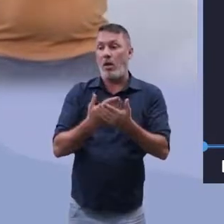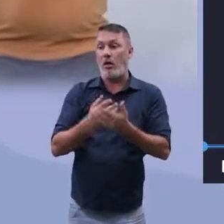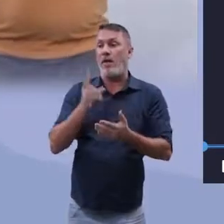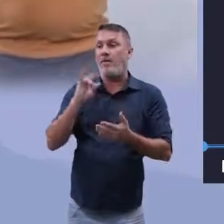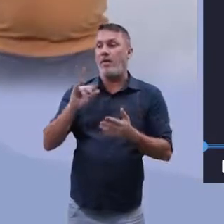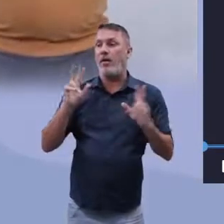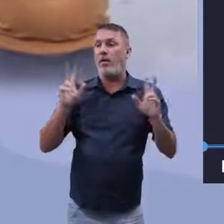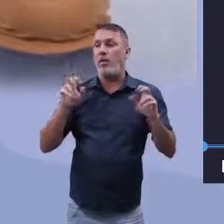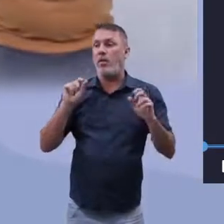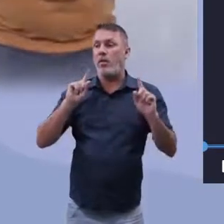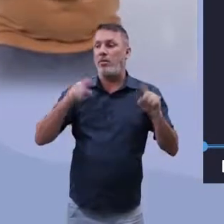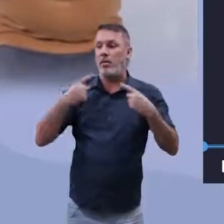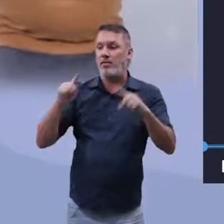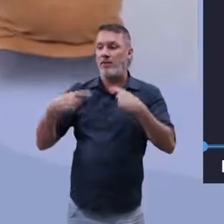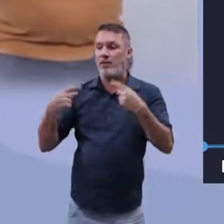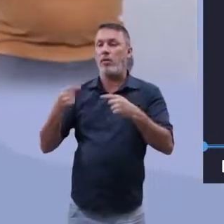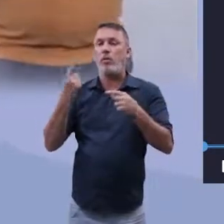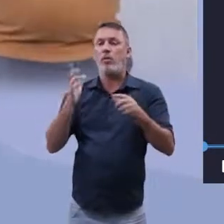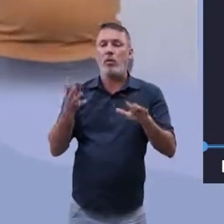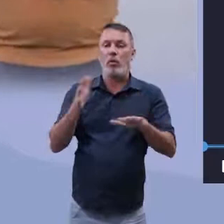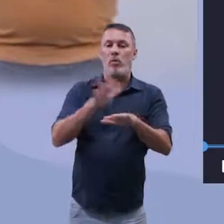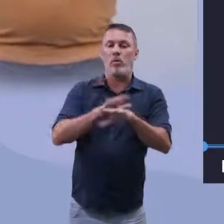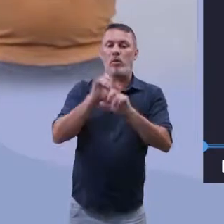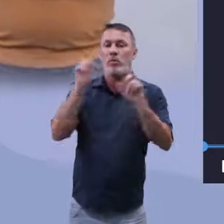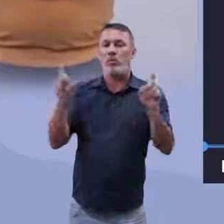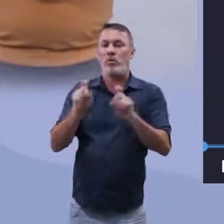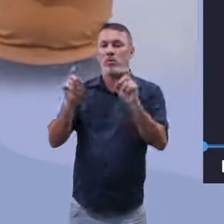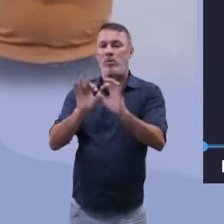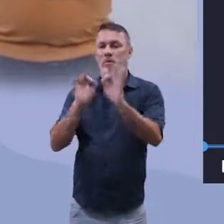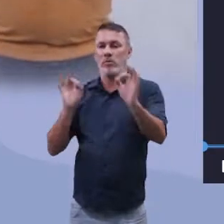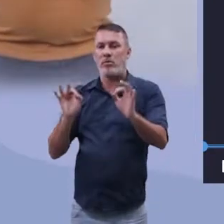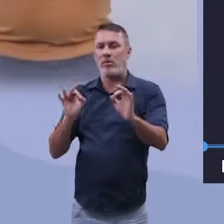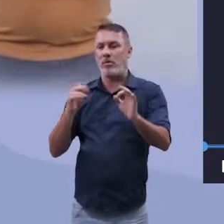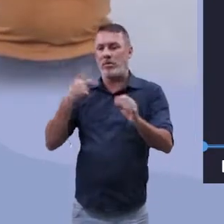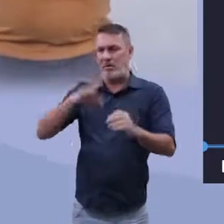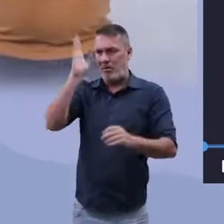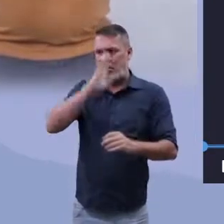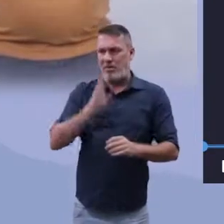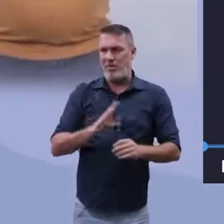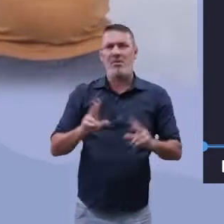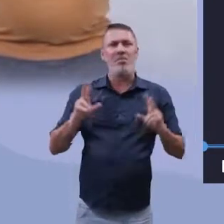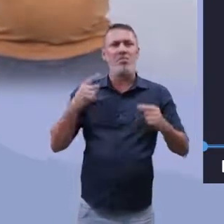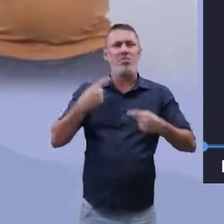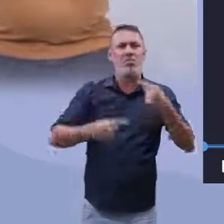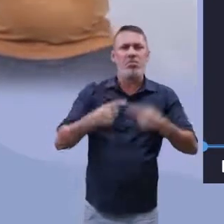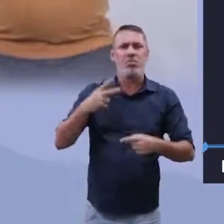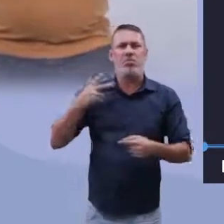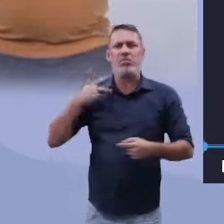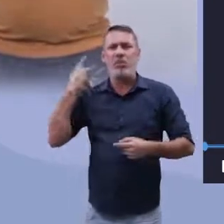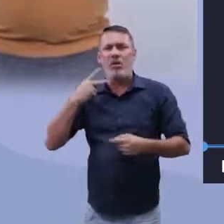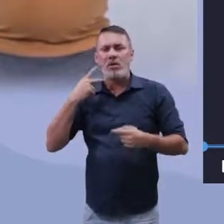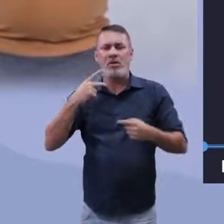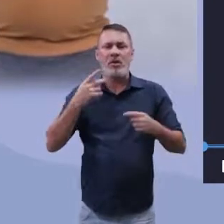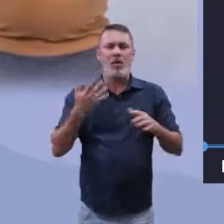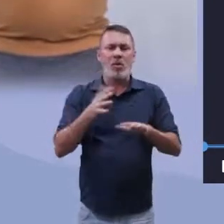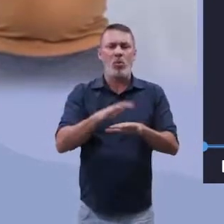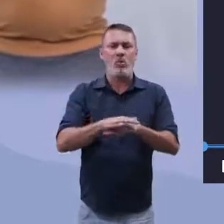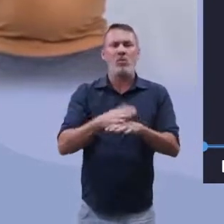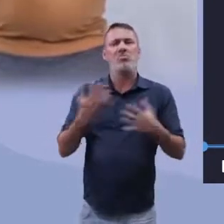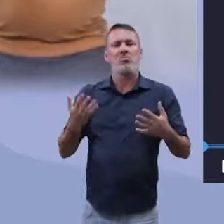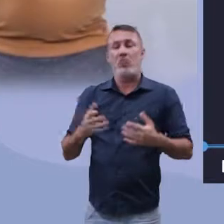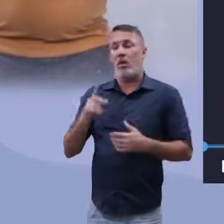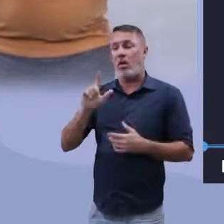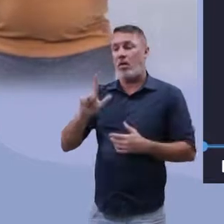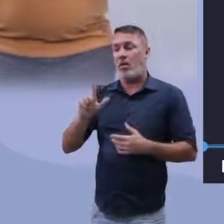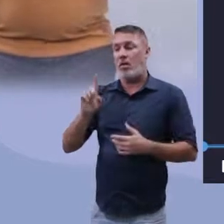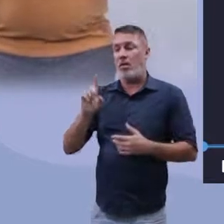aula, vamos falar sobre os desafios da inclusão digital. Como assim? O que seria uma política de inclusão? O que é